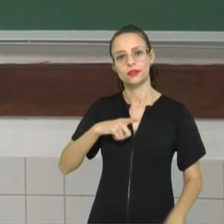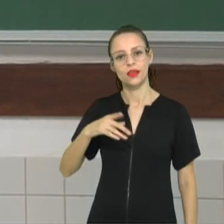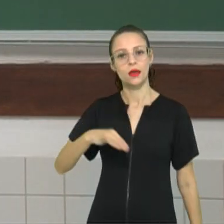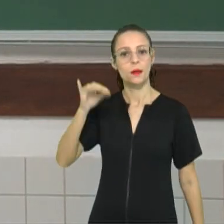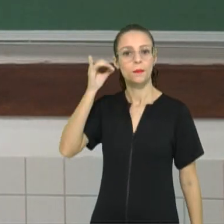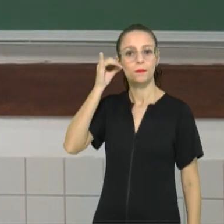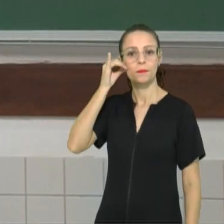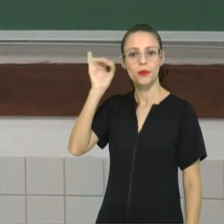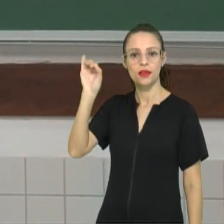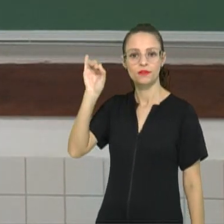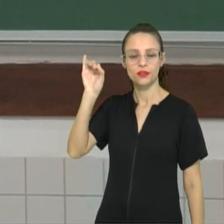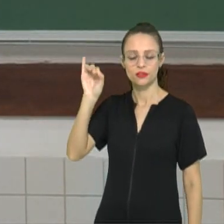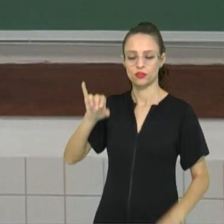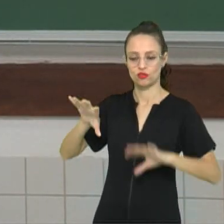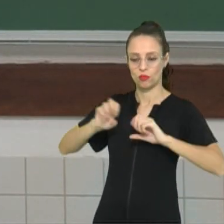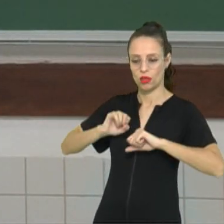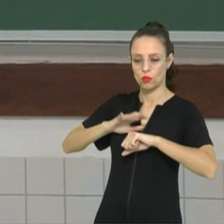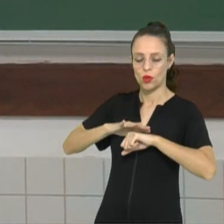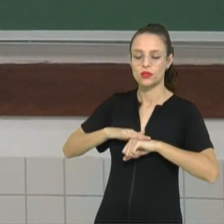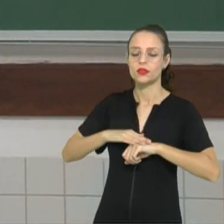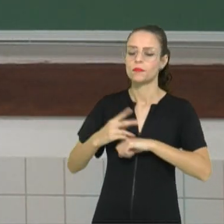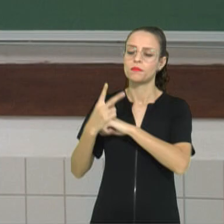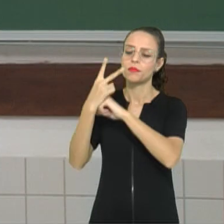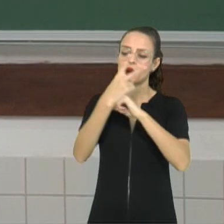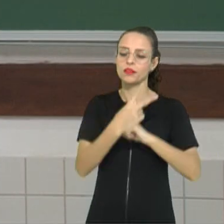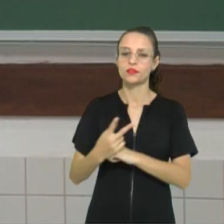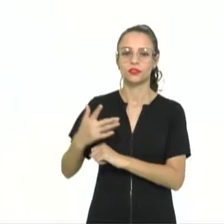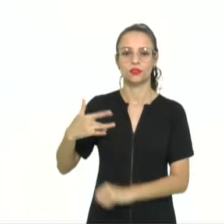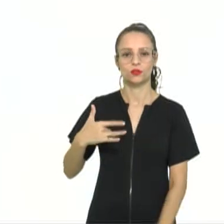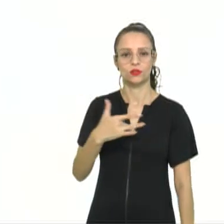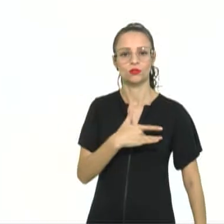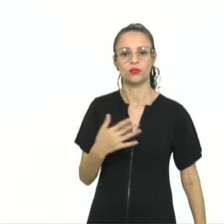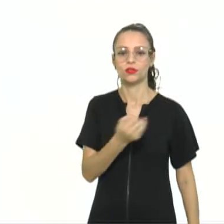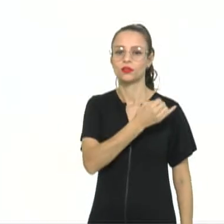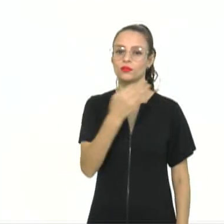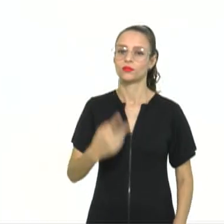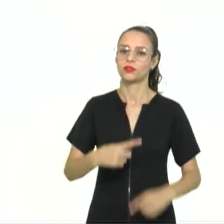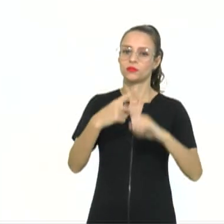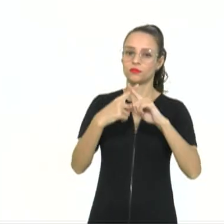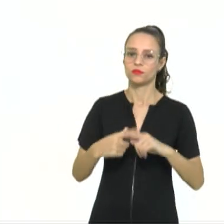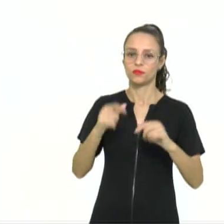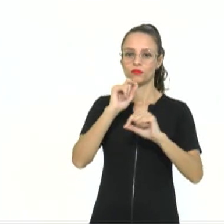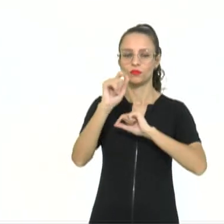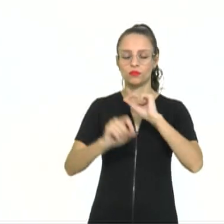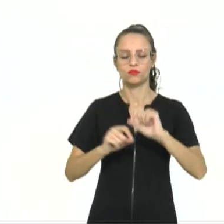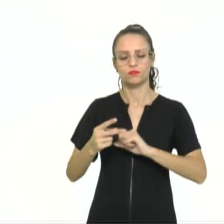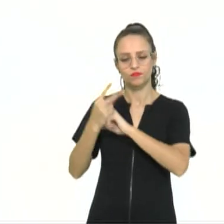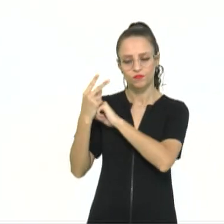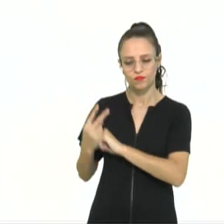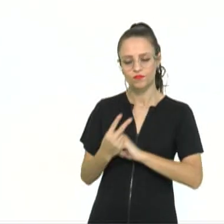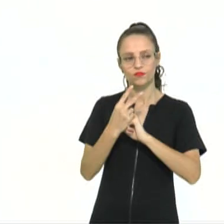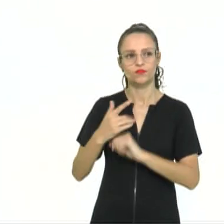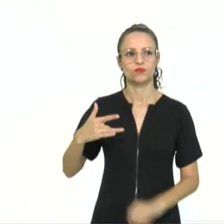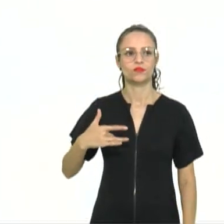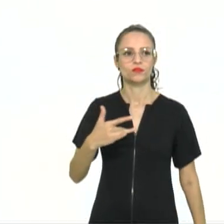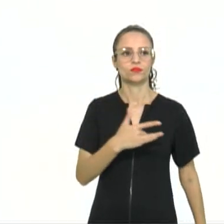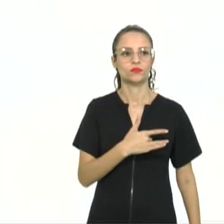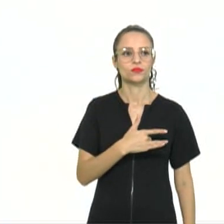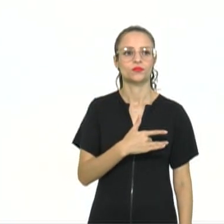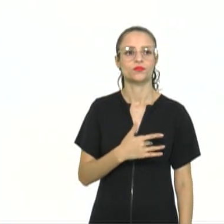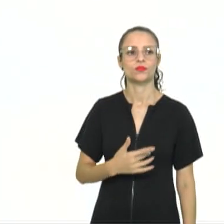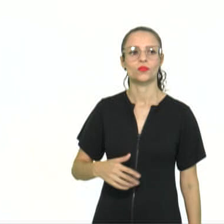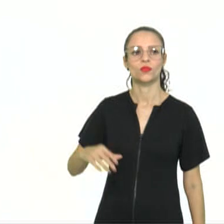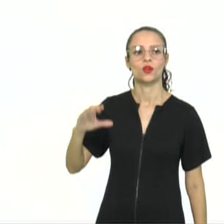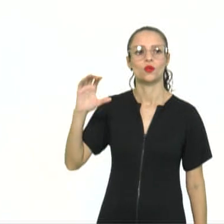de manutenção da saúde. Então outras modalidades de competição, né, tem as de manutenção da saúde. Então temos o Wushu